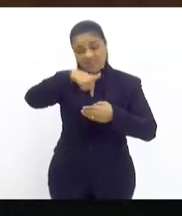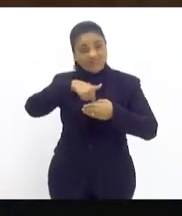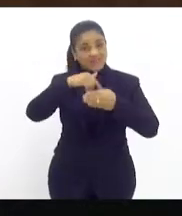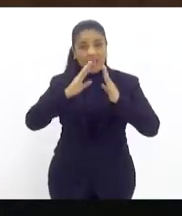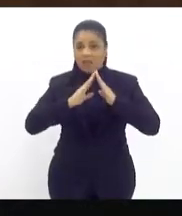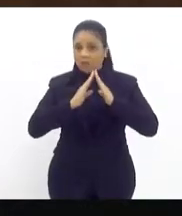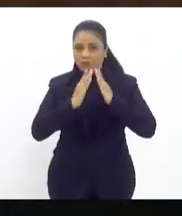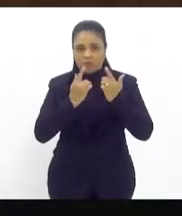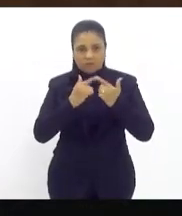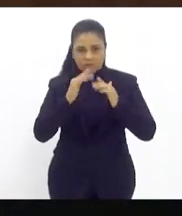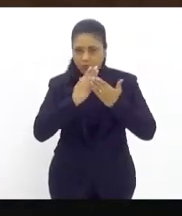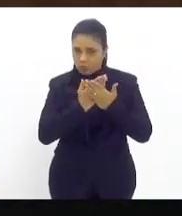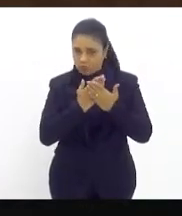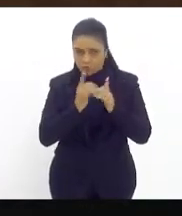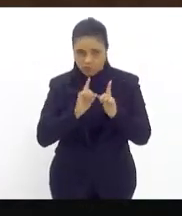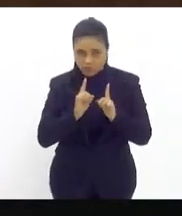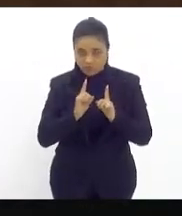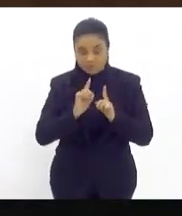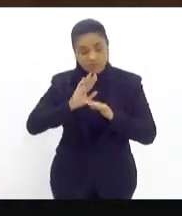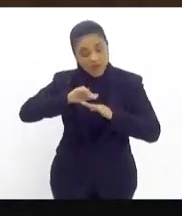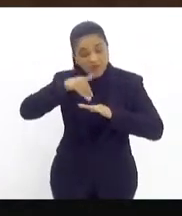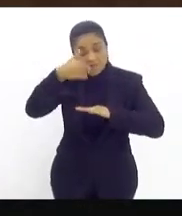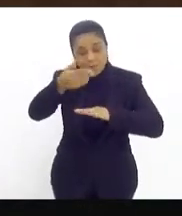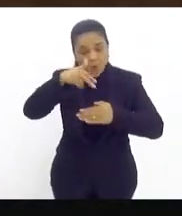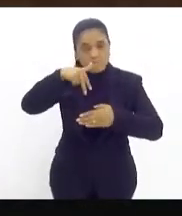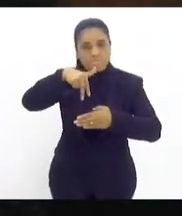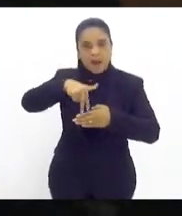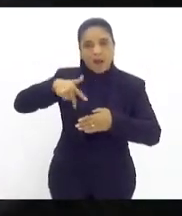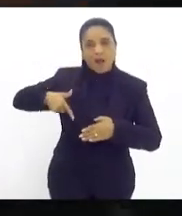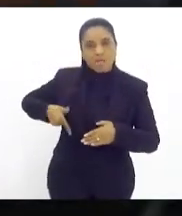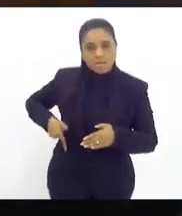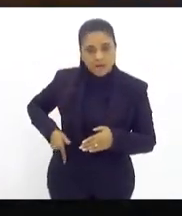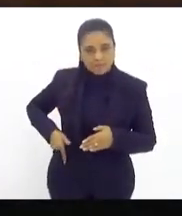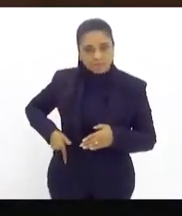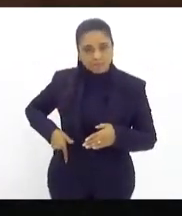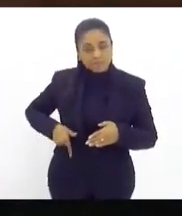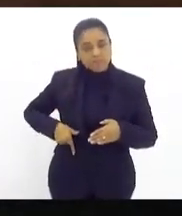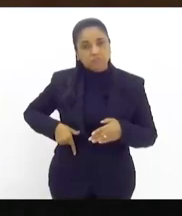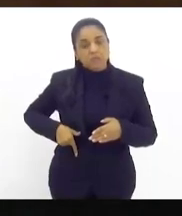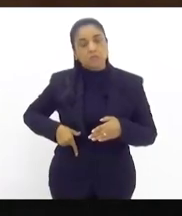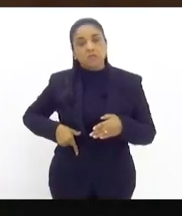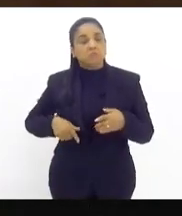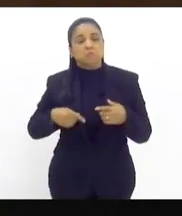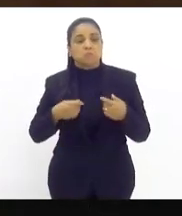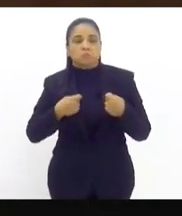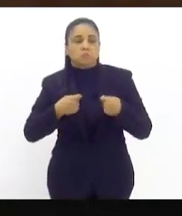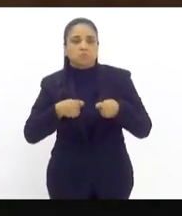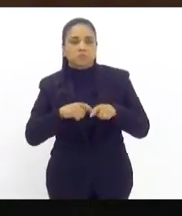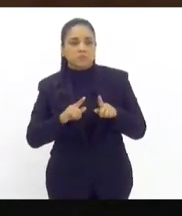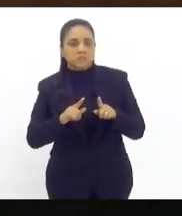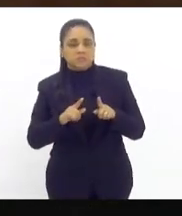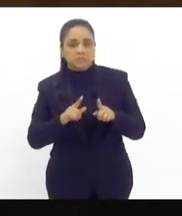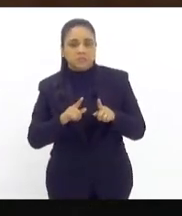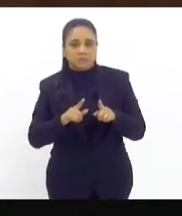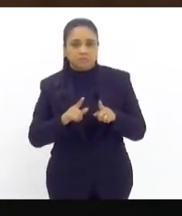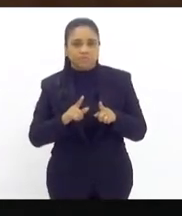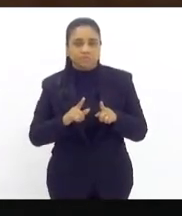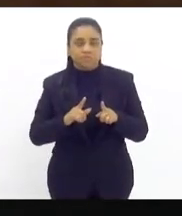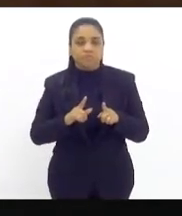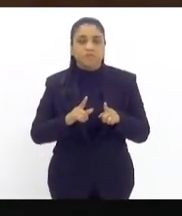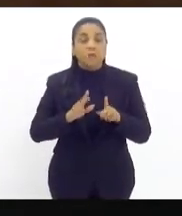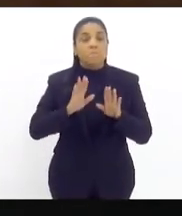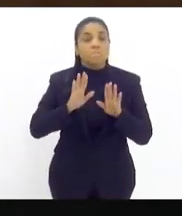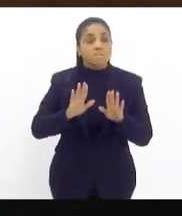servidor mas lá fora tomara que nós nunca precisemos acionar esse segurança mas